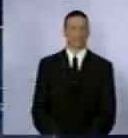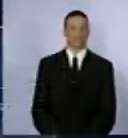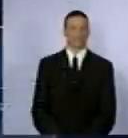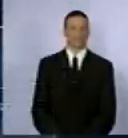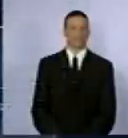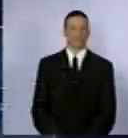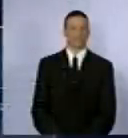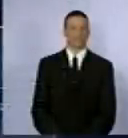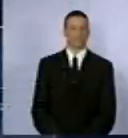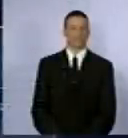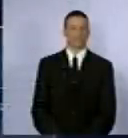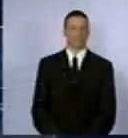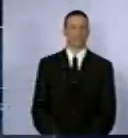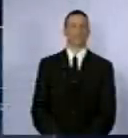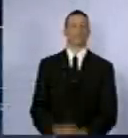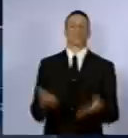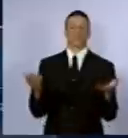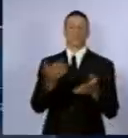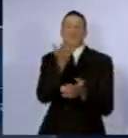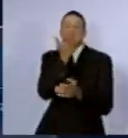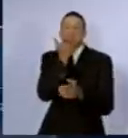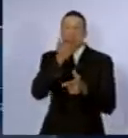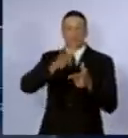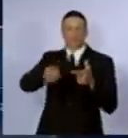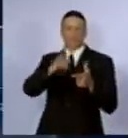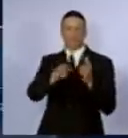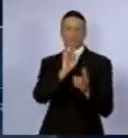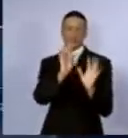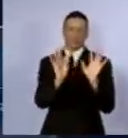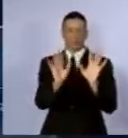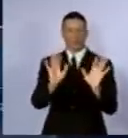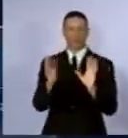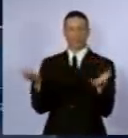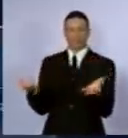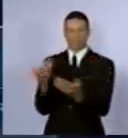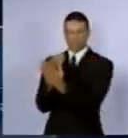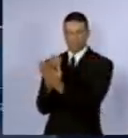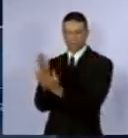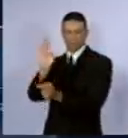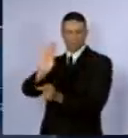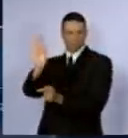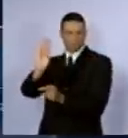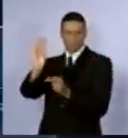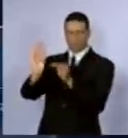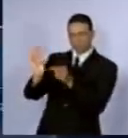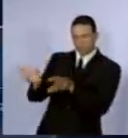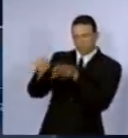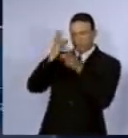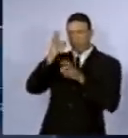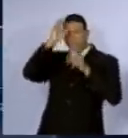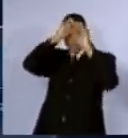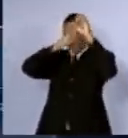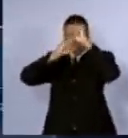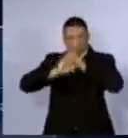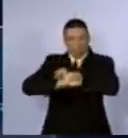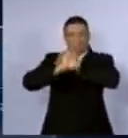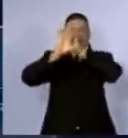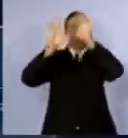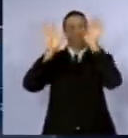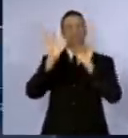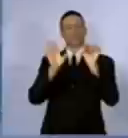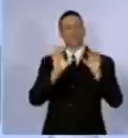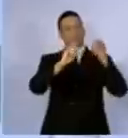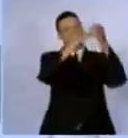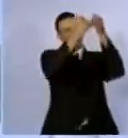now we have brought biology into this to try and bring an understanding to what's going on with the nature of power. Entender o que está acontecendo com a questão das cabos